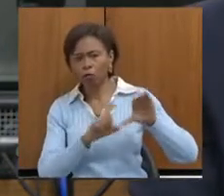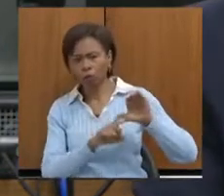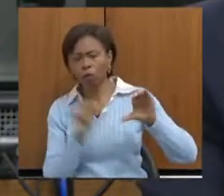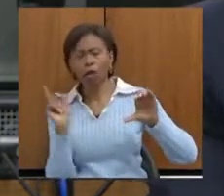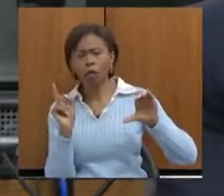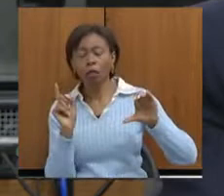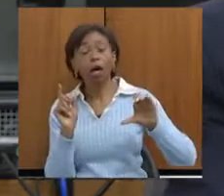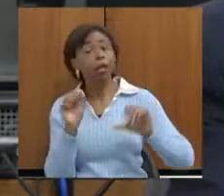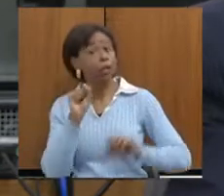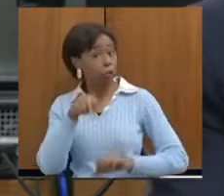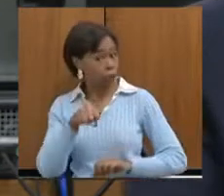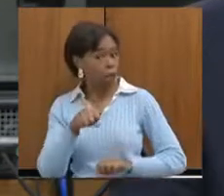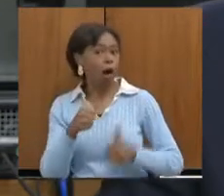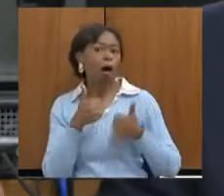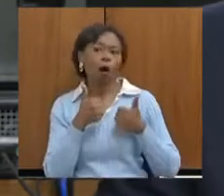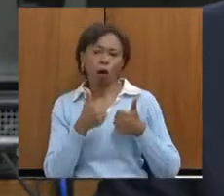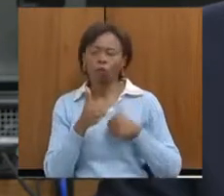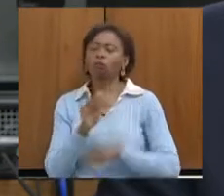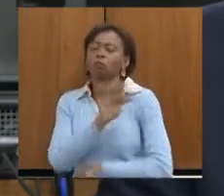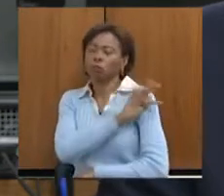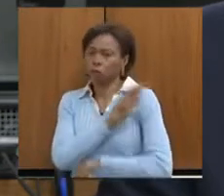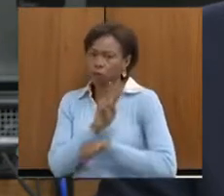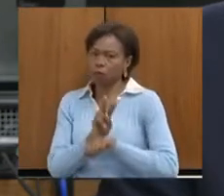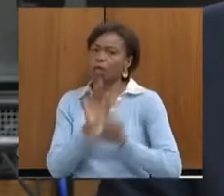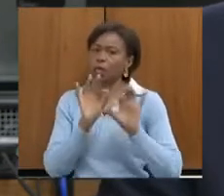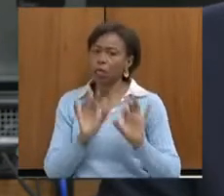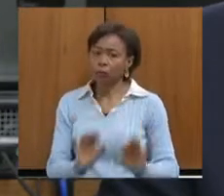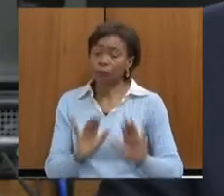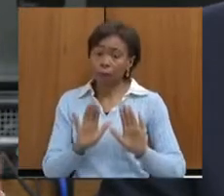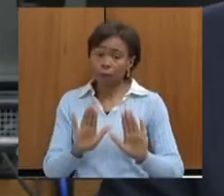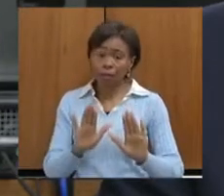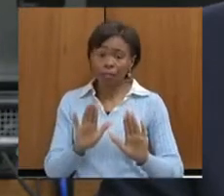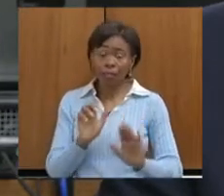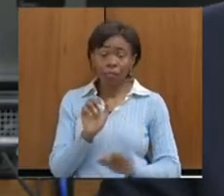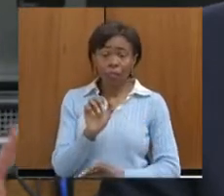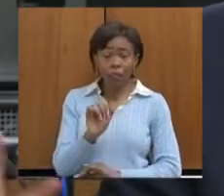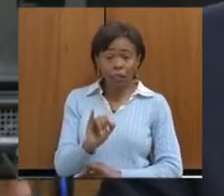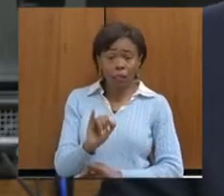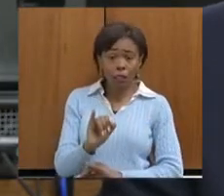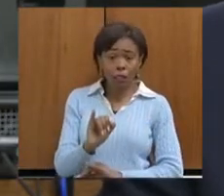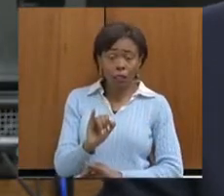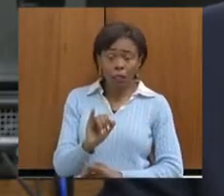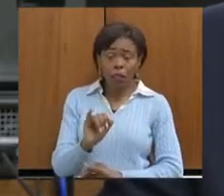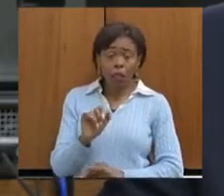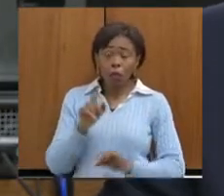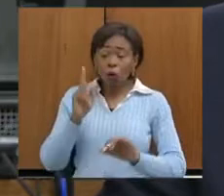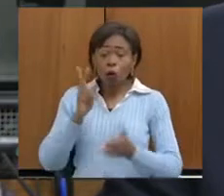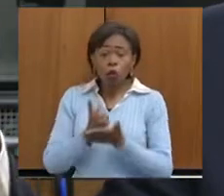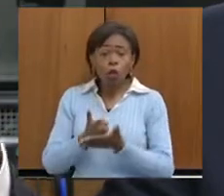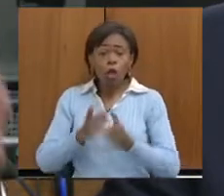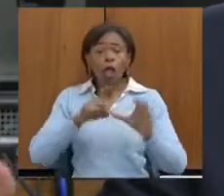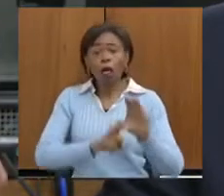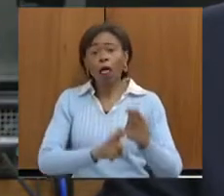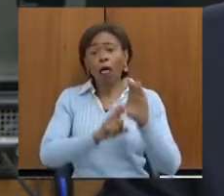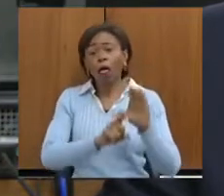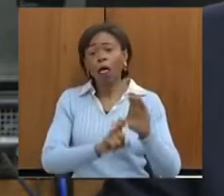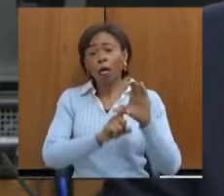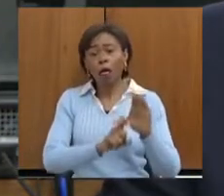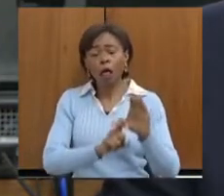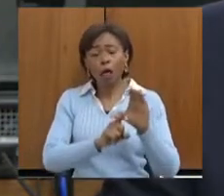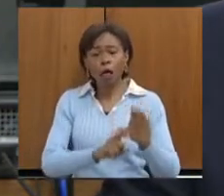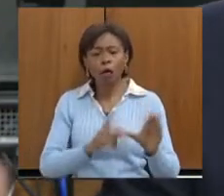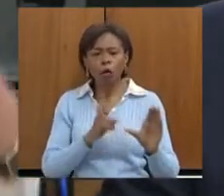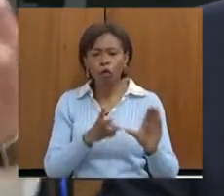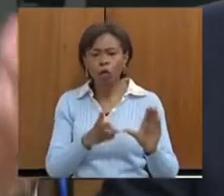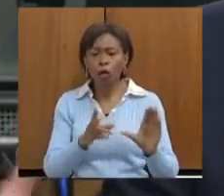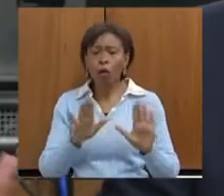adequada agora se utilizar esse recurso não para se desprender da mineração mas para atrair novos